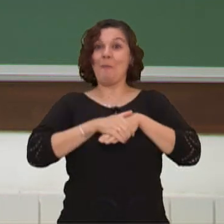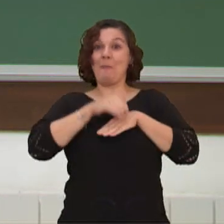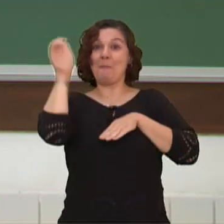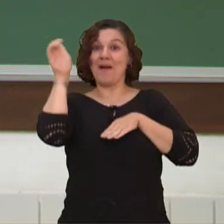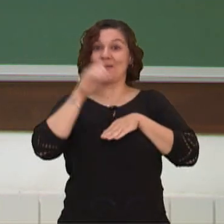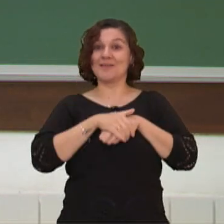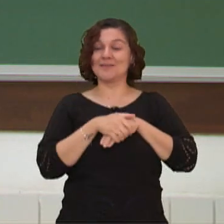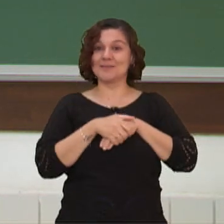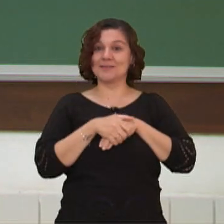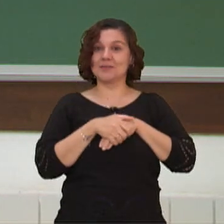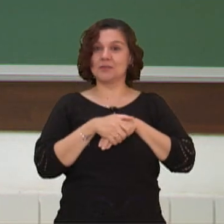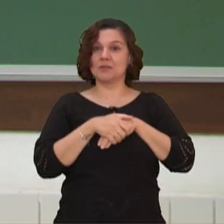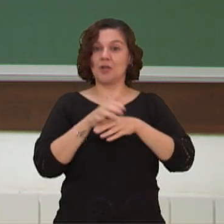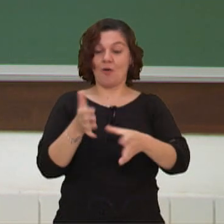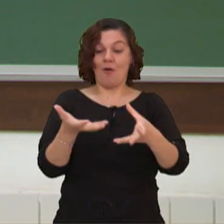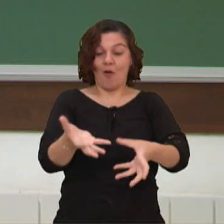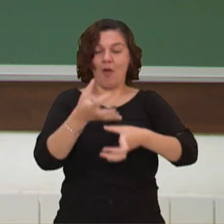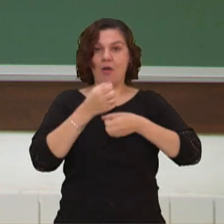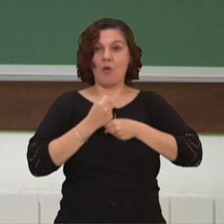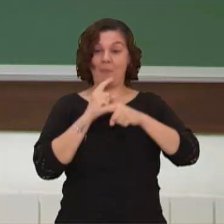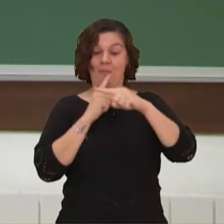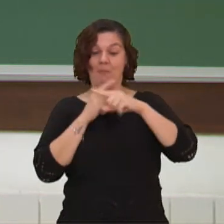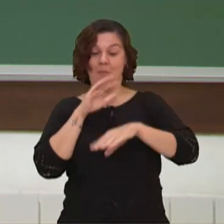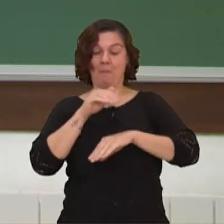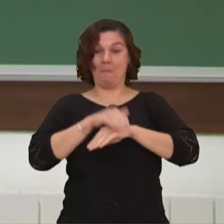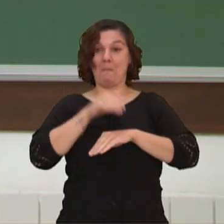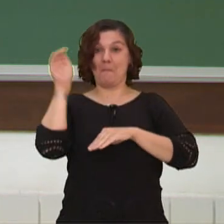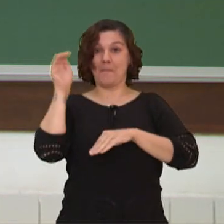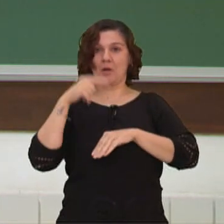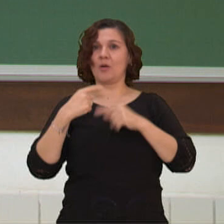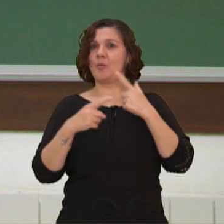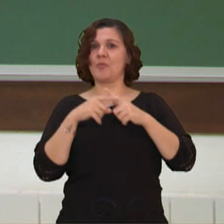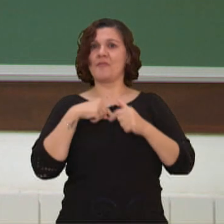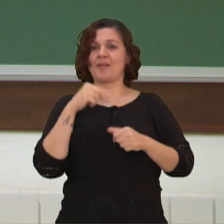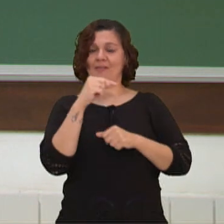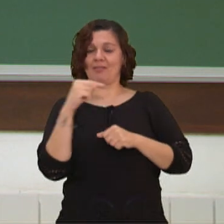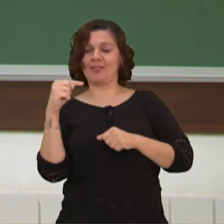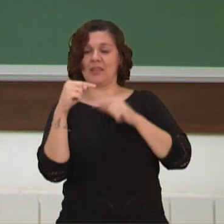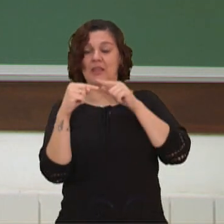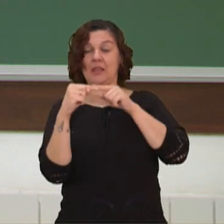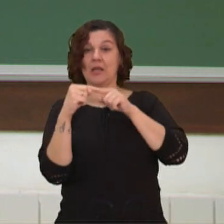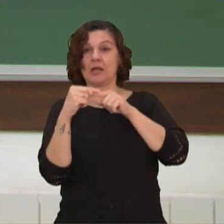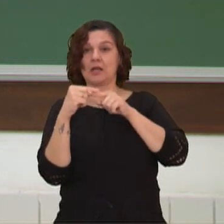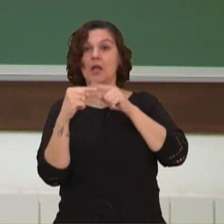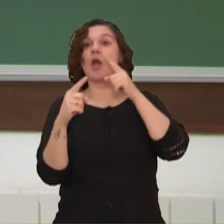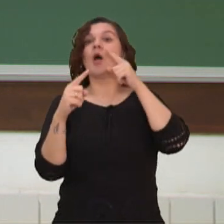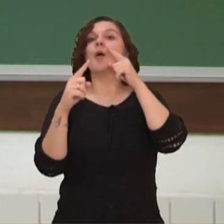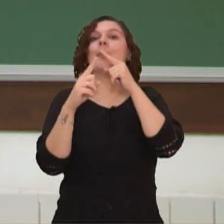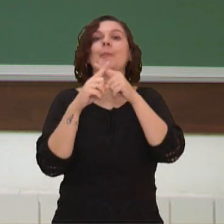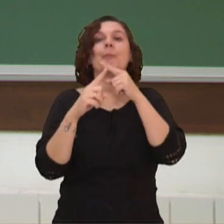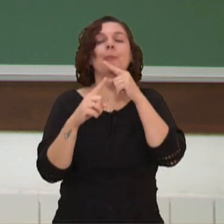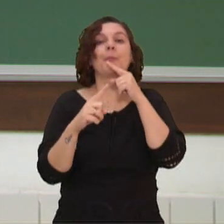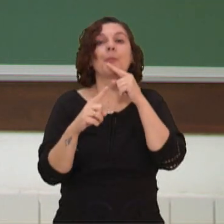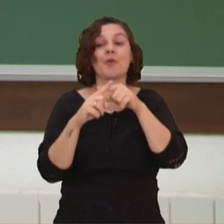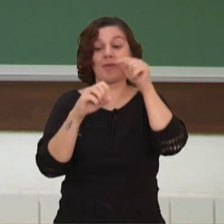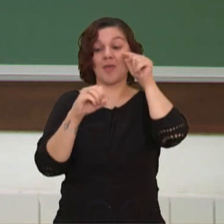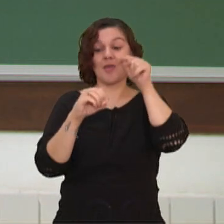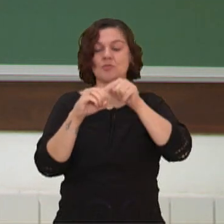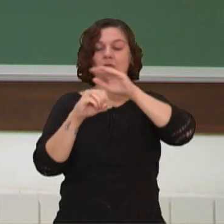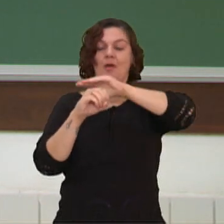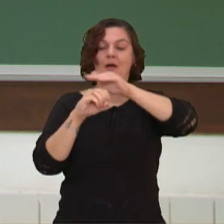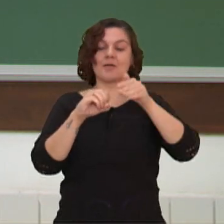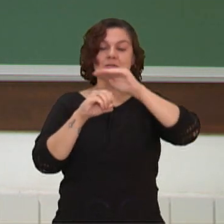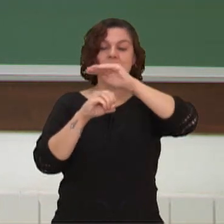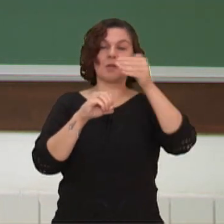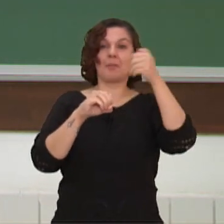mais. Se eu estou com mais, por que fica negativo? O que acontece é que a minha carga fica negativa.